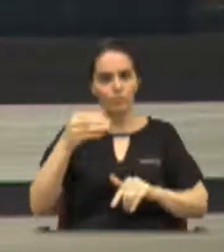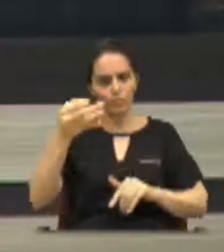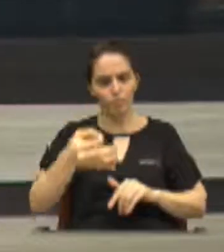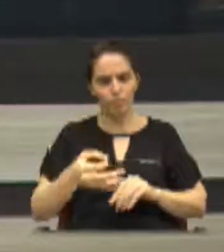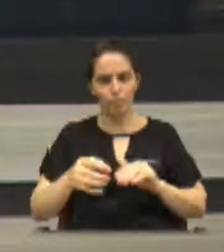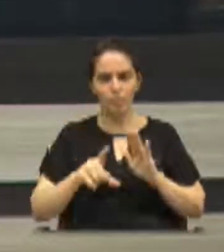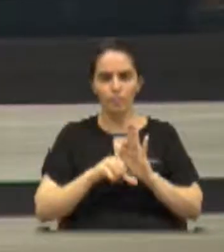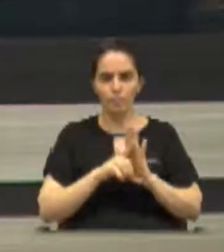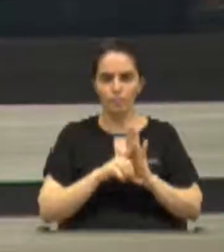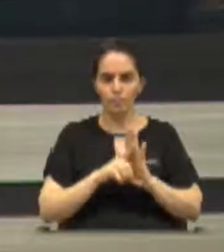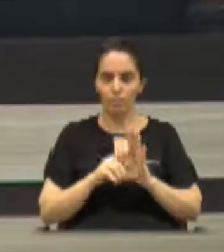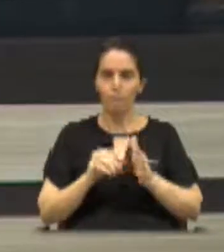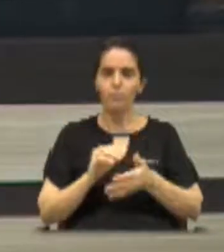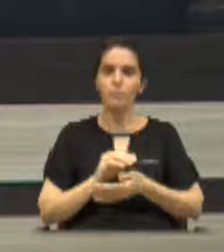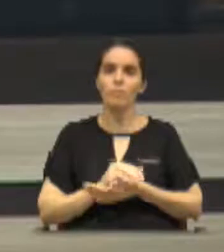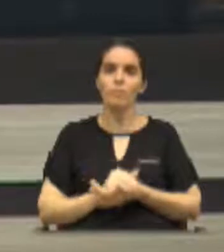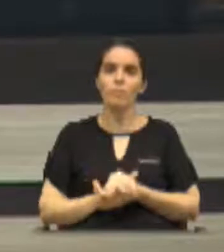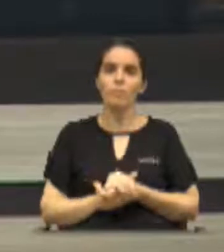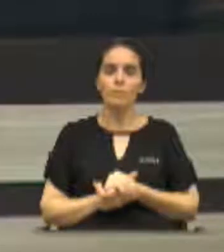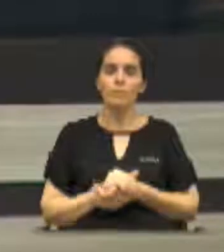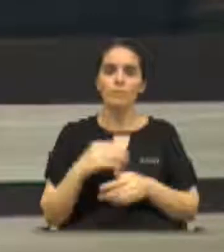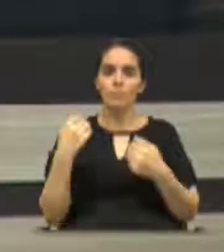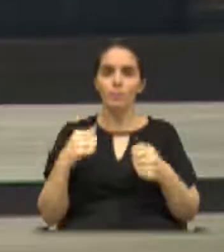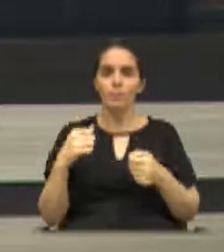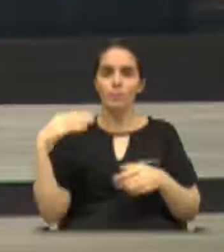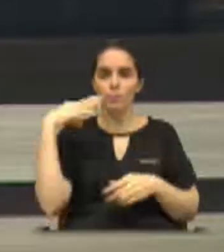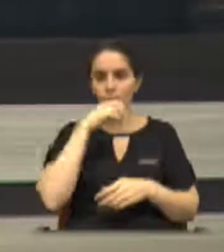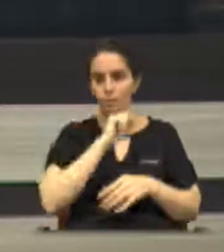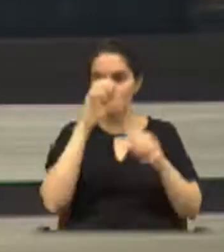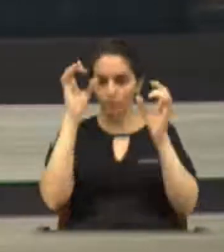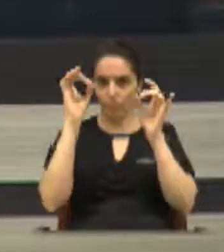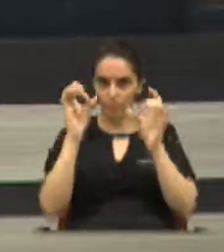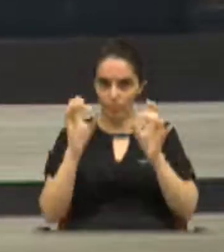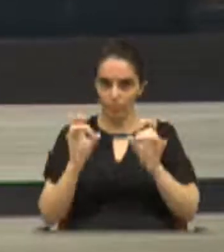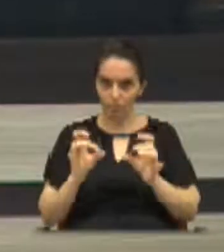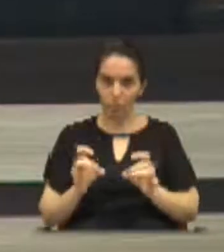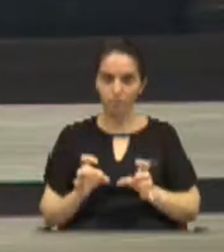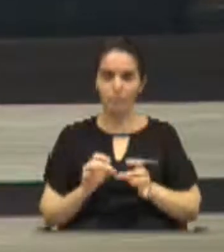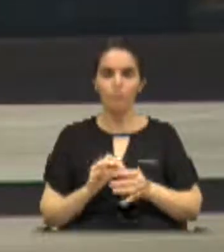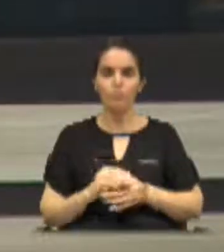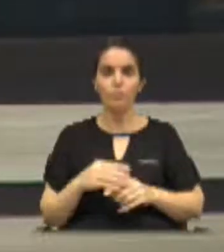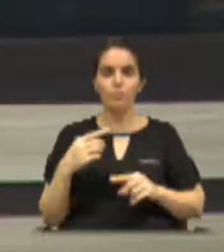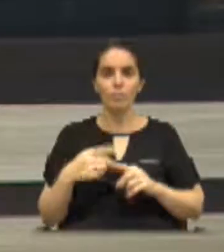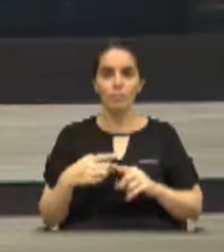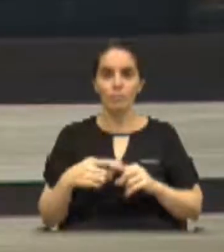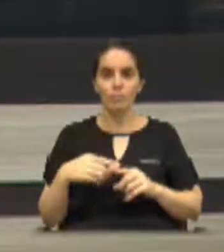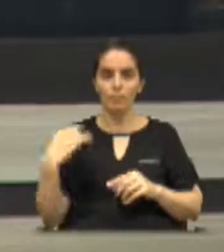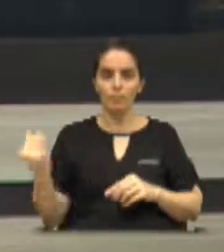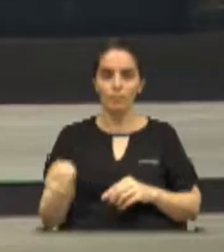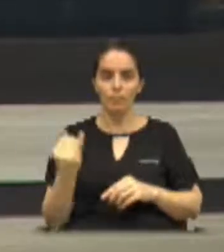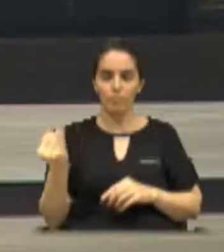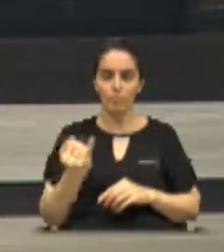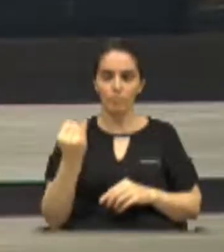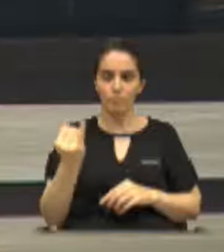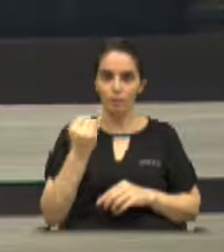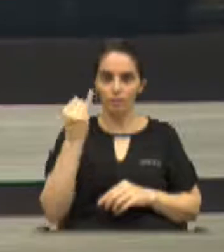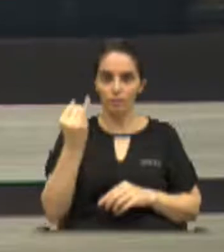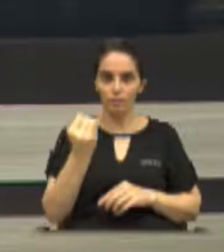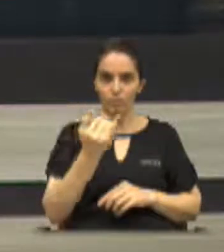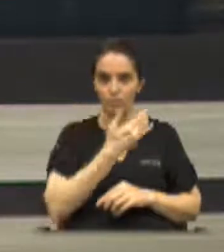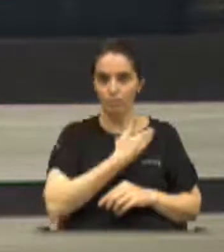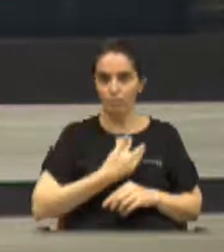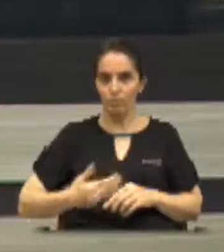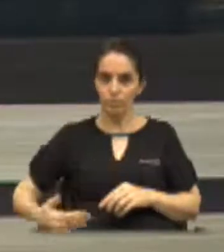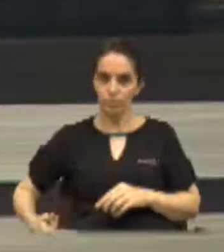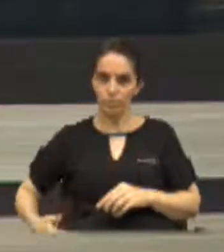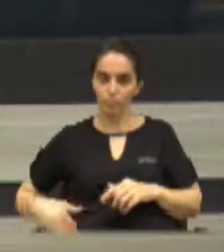do respectivo instrumento legal, necessita de regime especial de tramitação, pois é matéria de relevante interesse público, razão